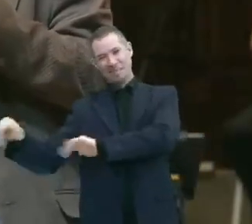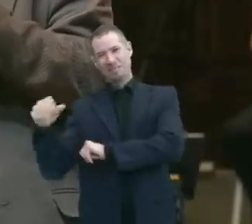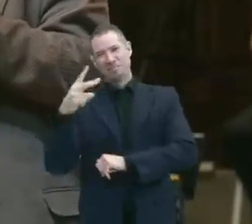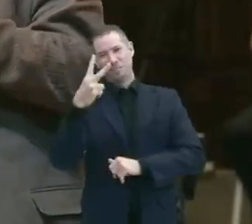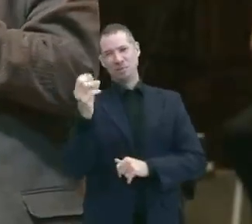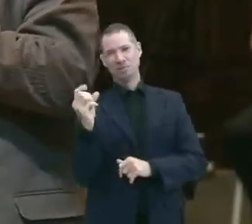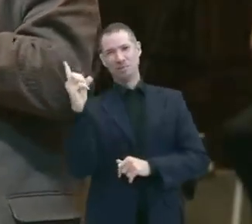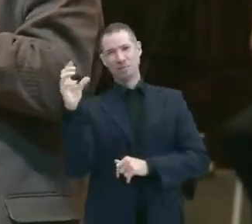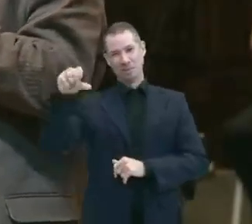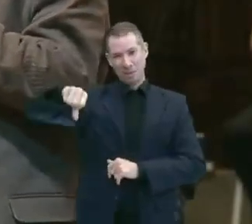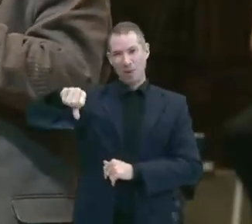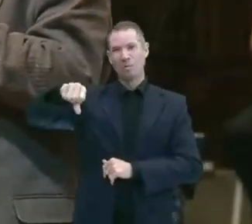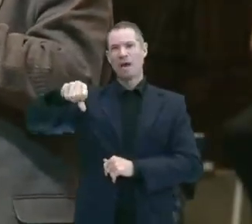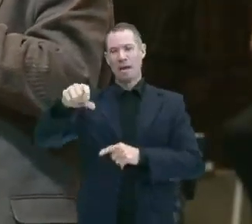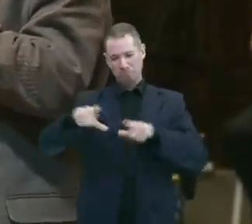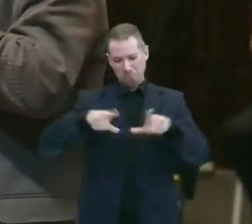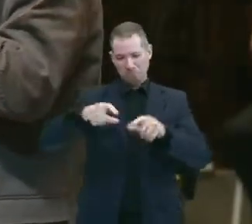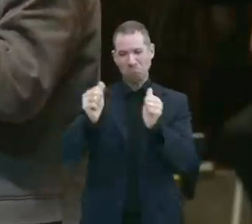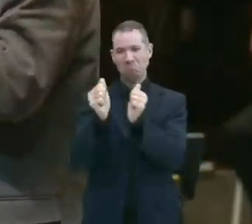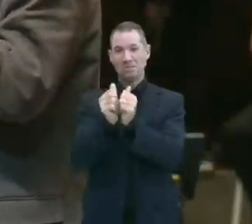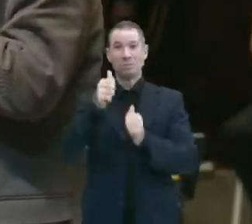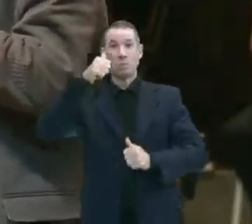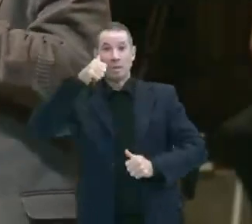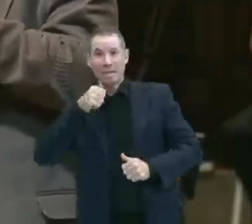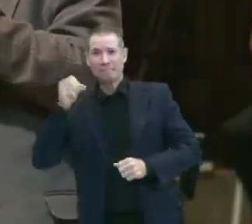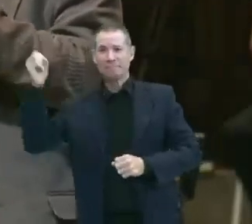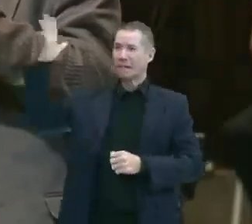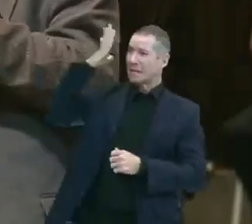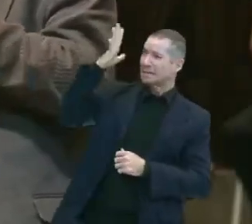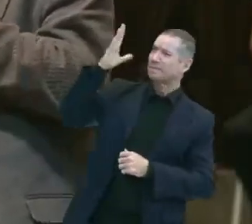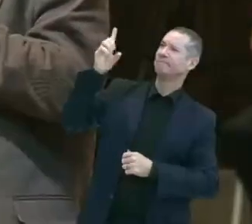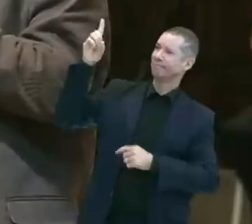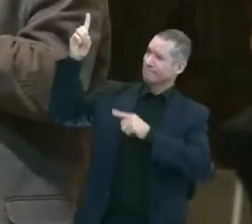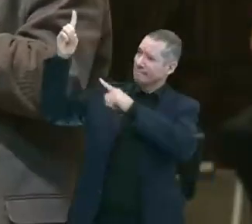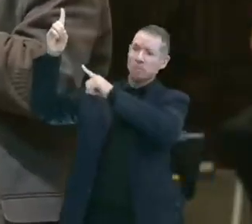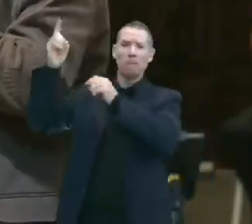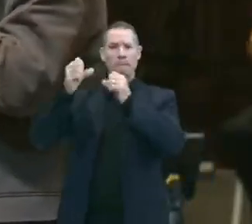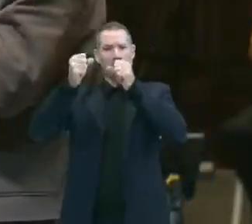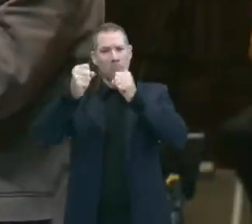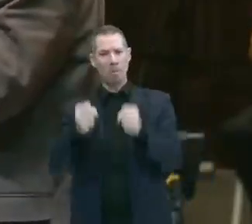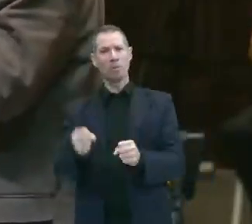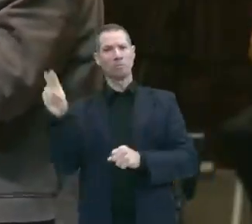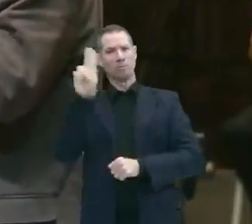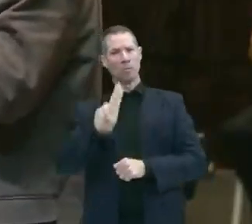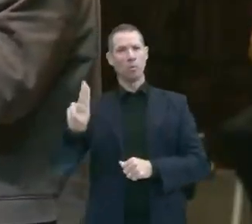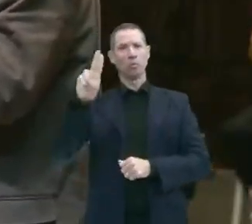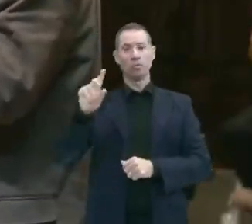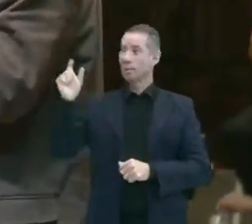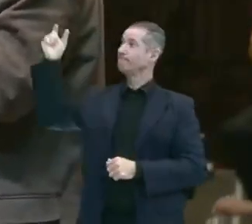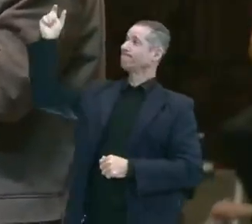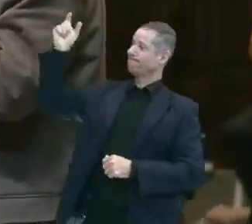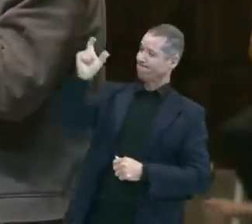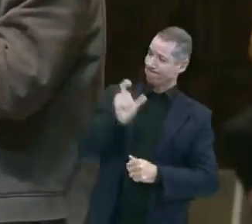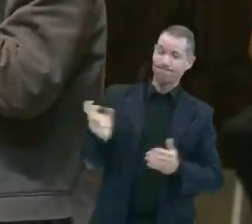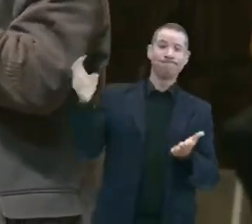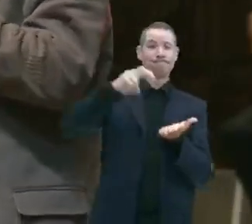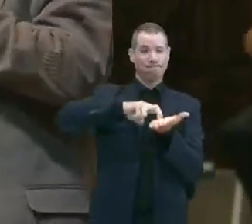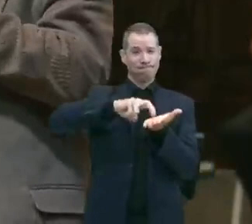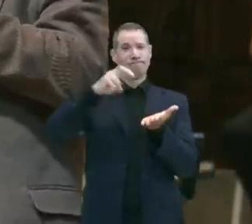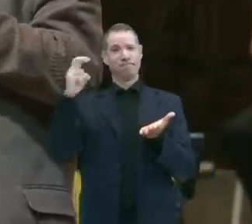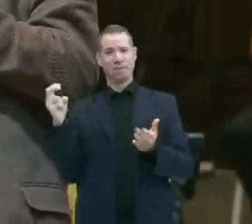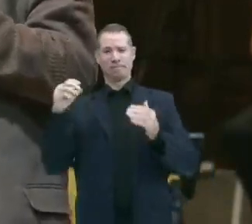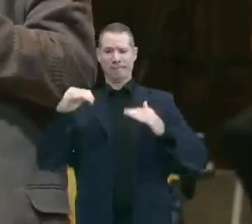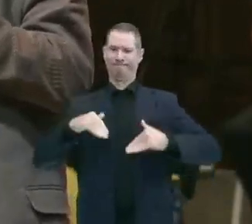as mulheres. Graças a Deus pelo trabalho que vem sendo realizado. Que Deus possa usar a sua palavra nesta manhã